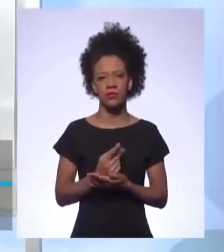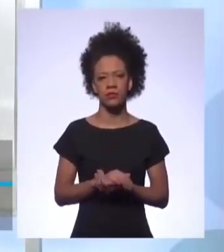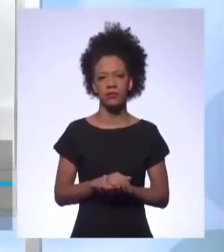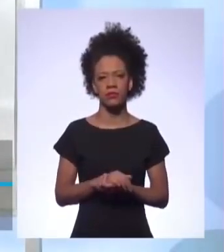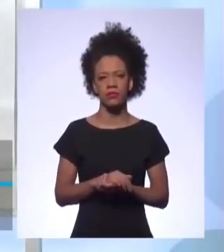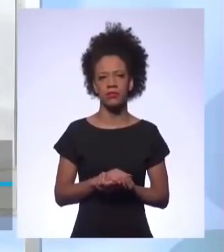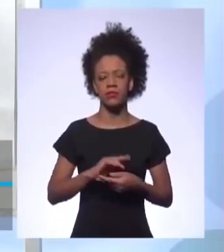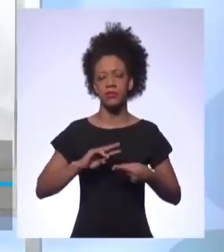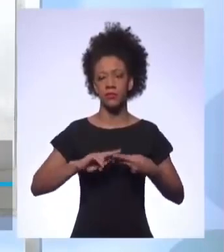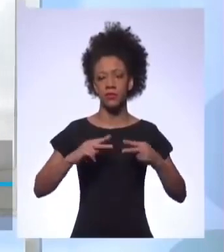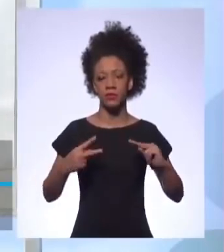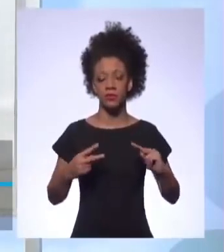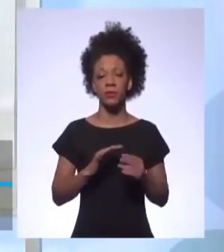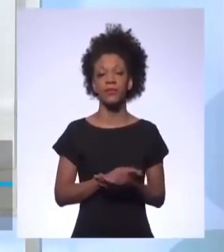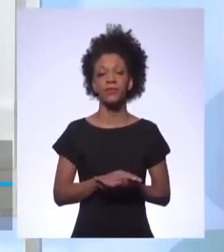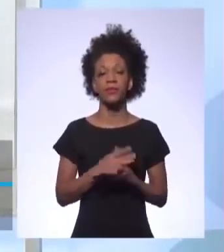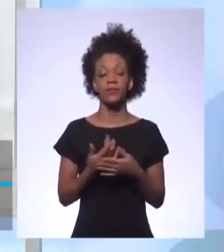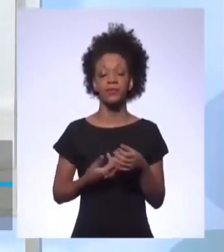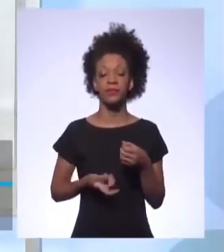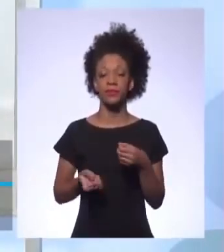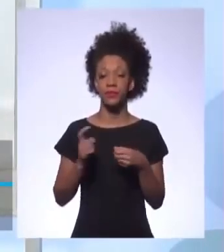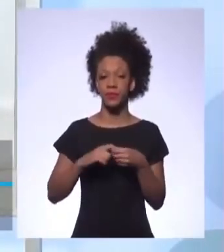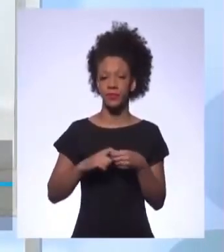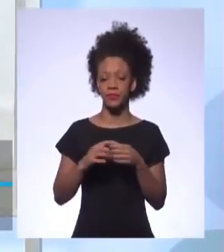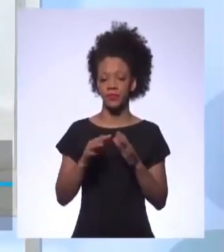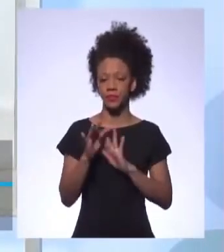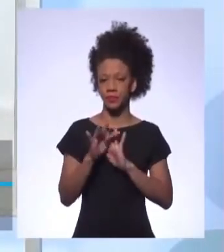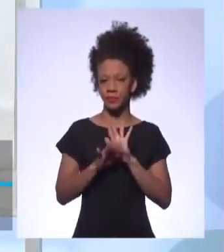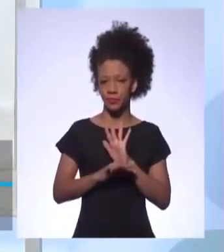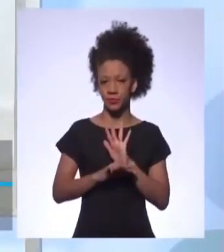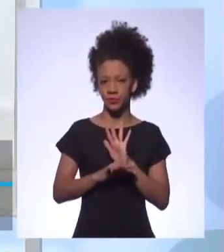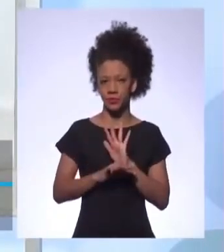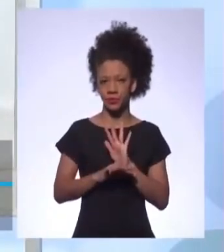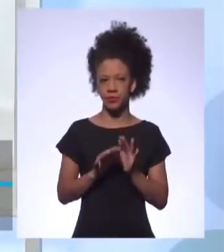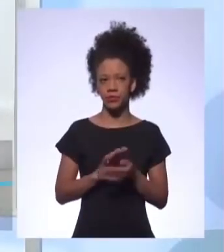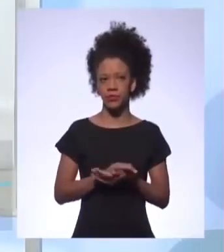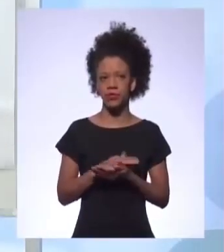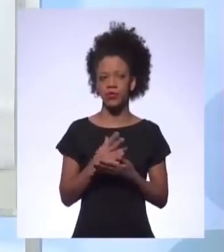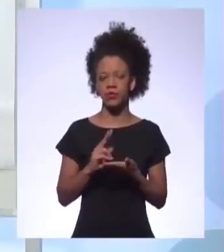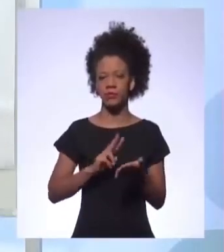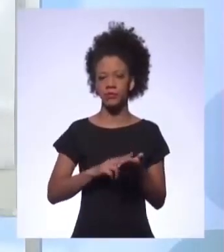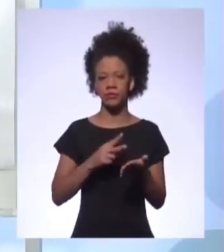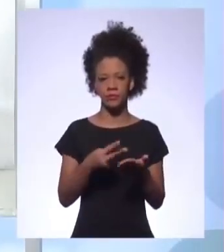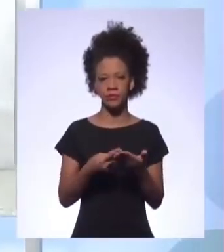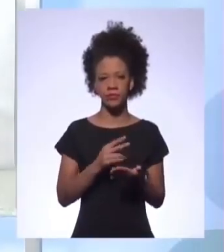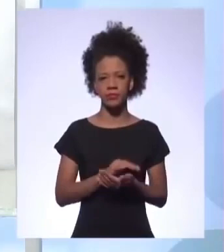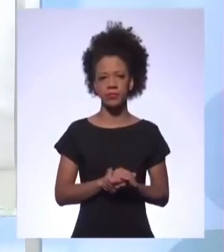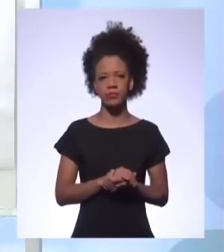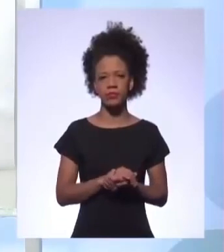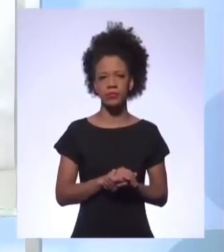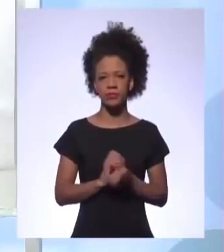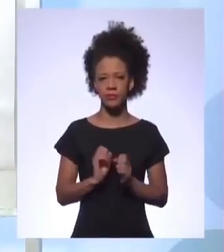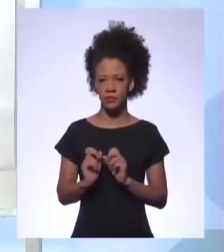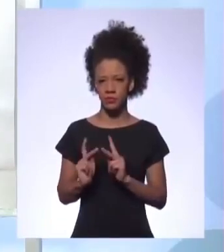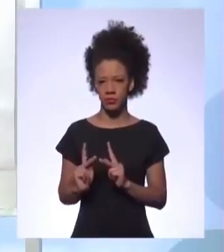falando de DNA. Vamos voltar ali ao texto, por favor, Marcos. Nós vamos traduzir.